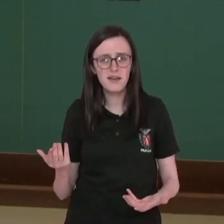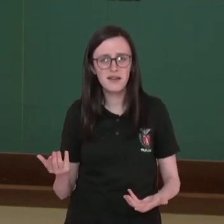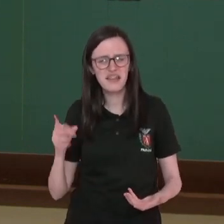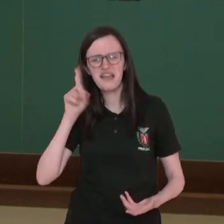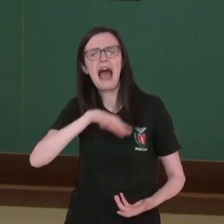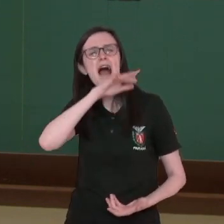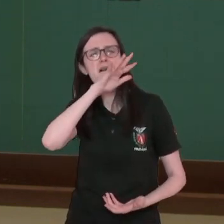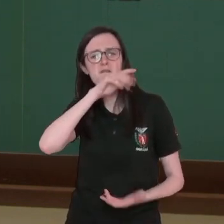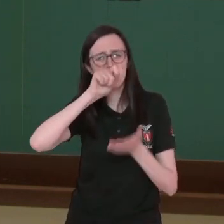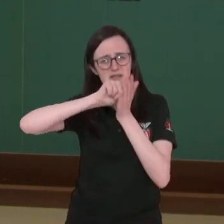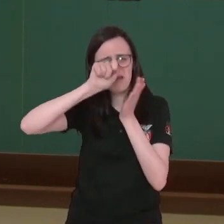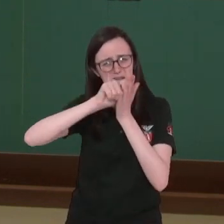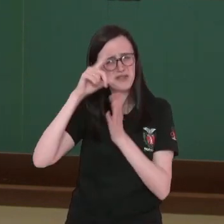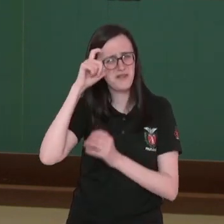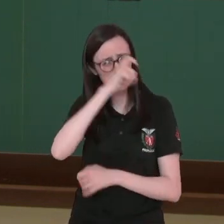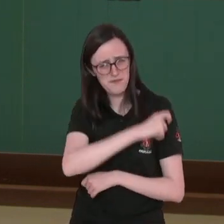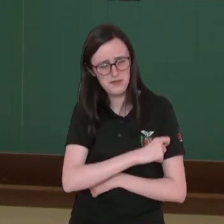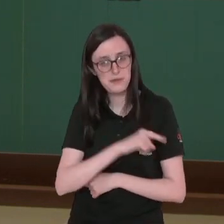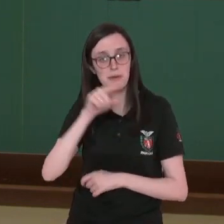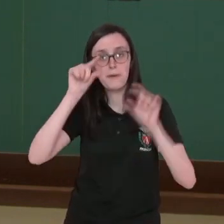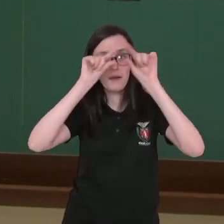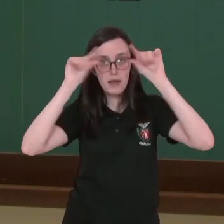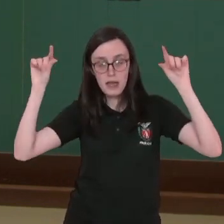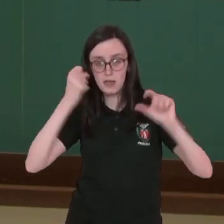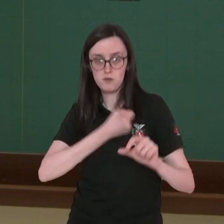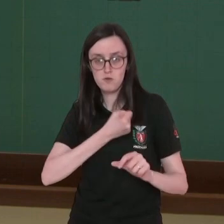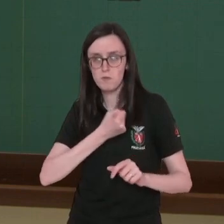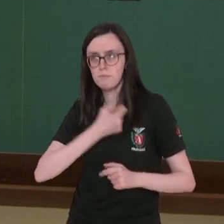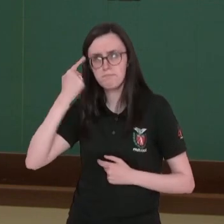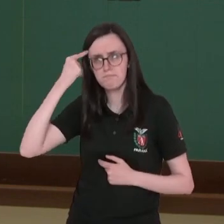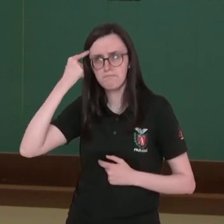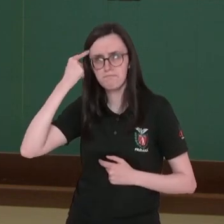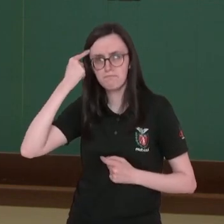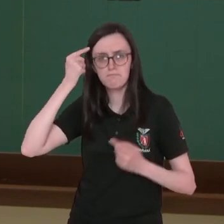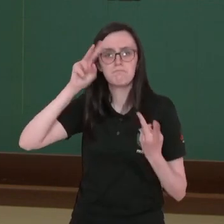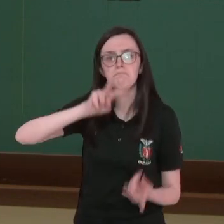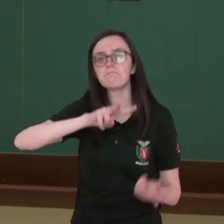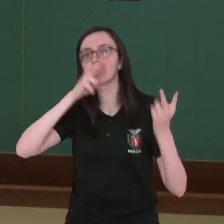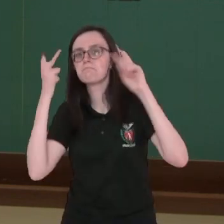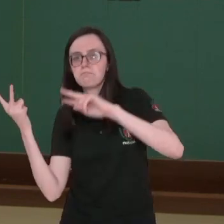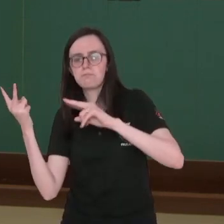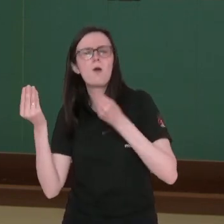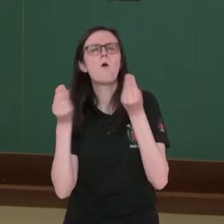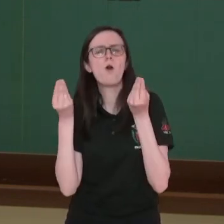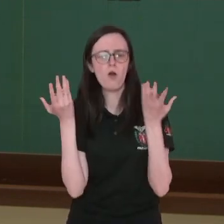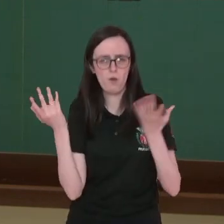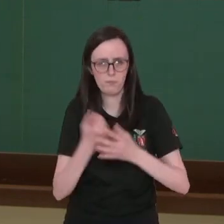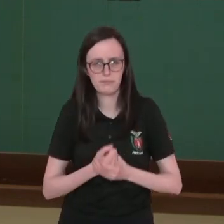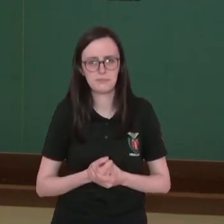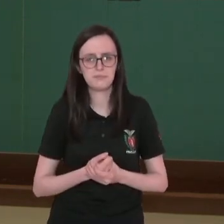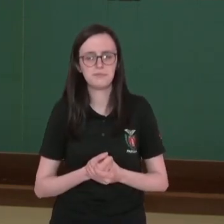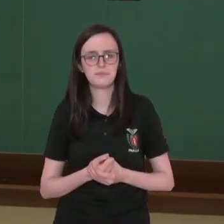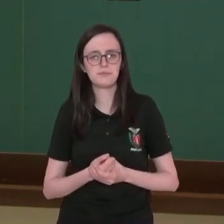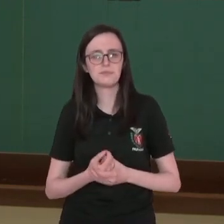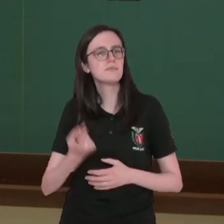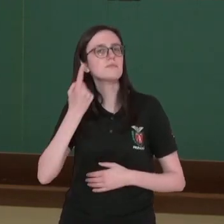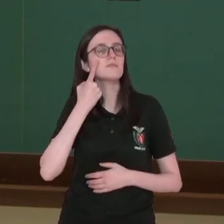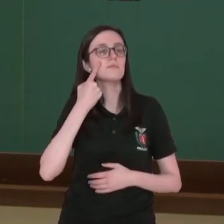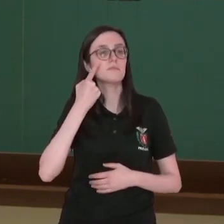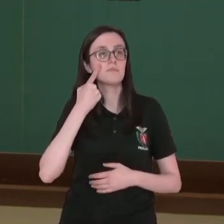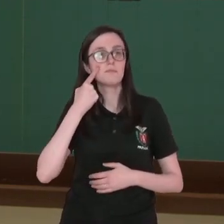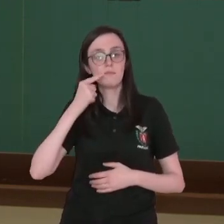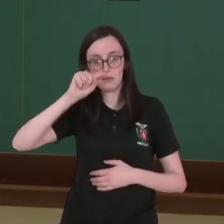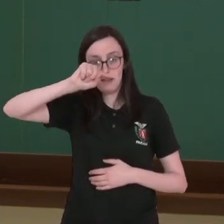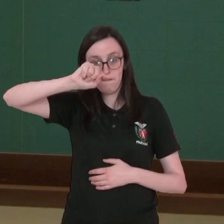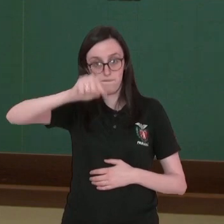de fazer. Então você tem que pegar esse número e escrever em notação científica. Como é que você faz? A vírgula que estava